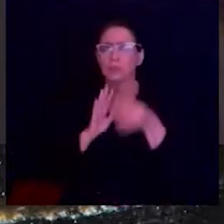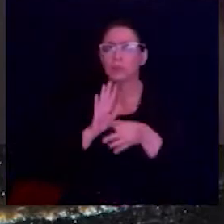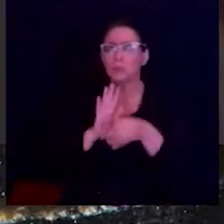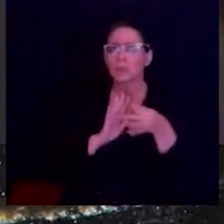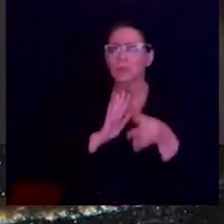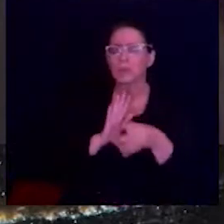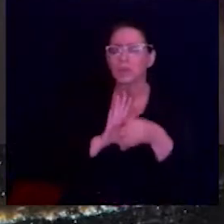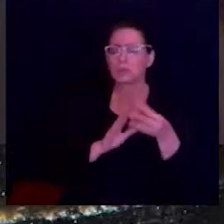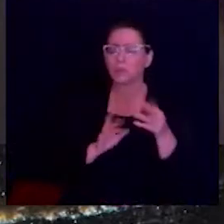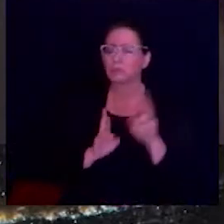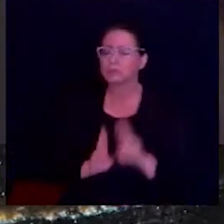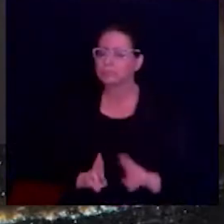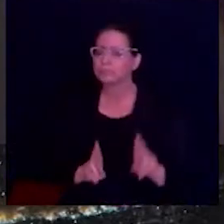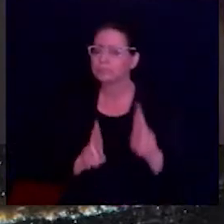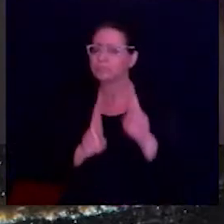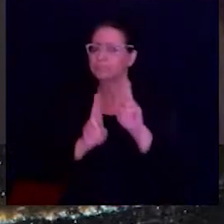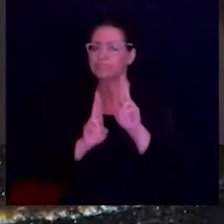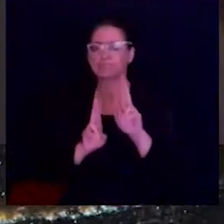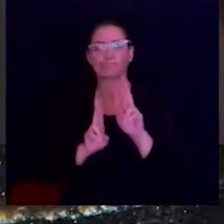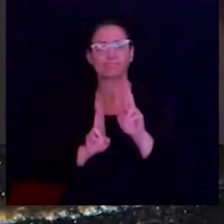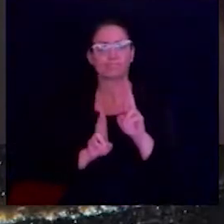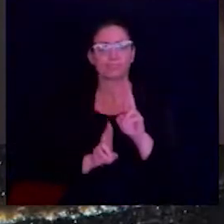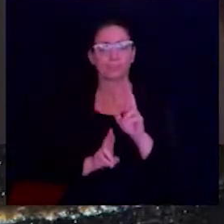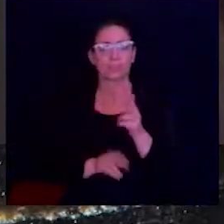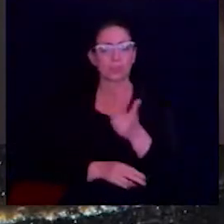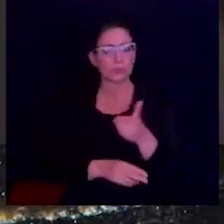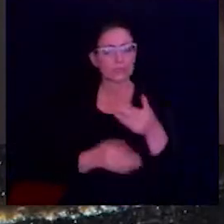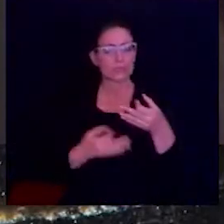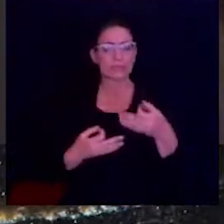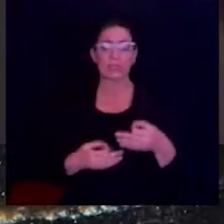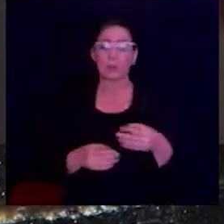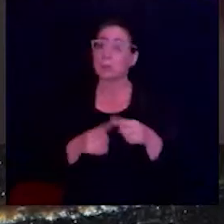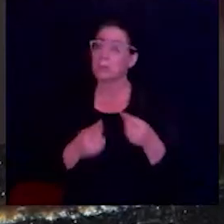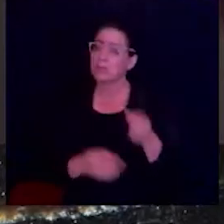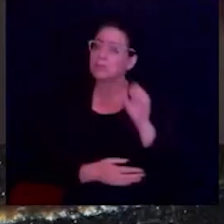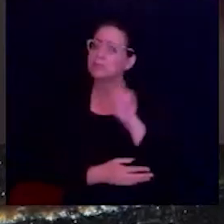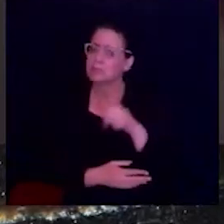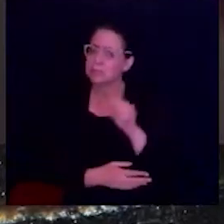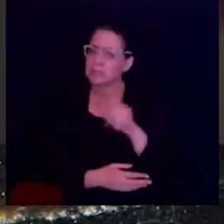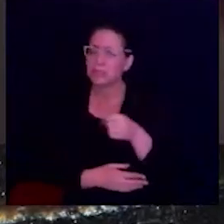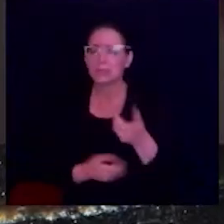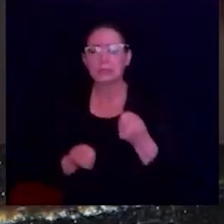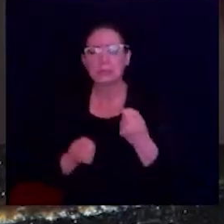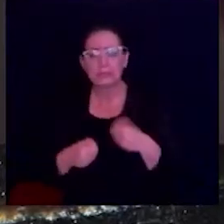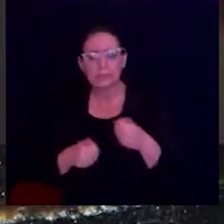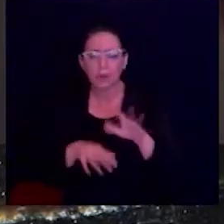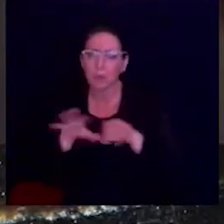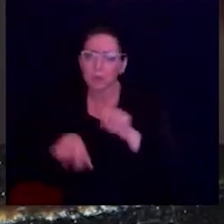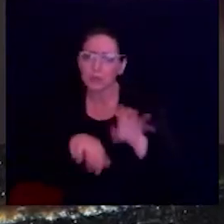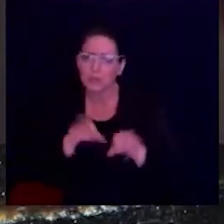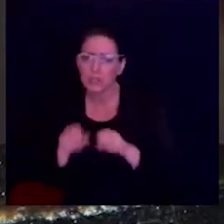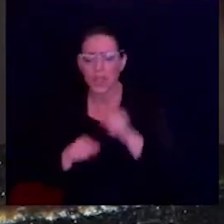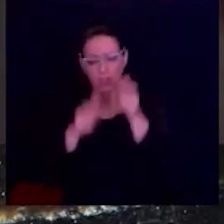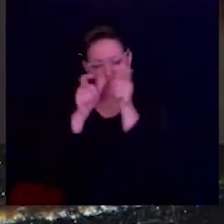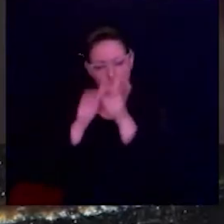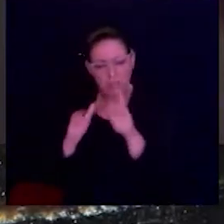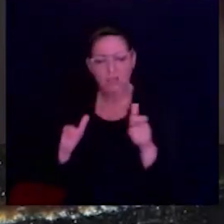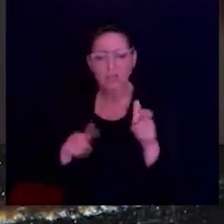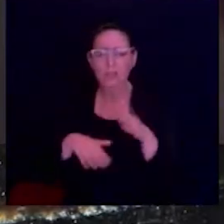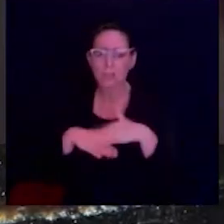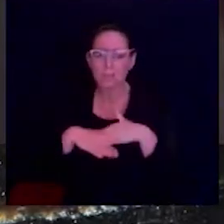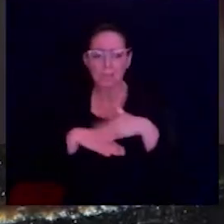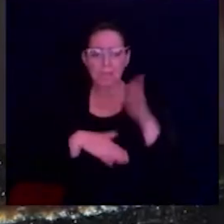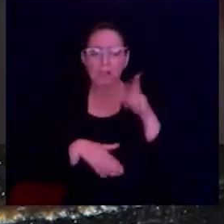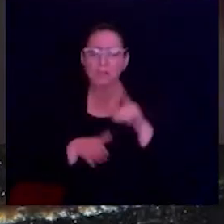alimentada por esperanças infundadas. Mas sim, leva a novas perguntas e mistérios. Quanto mais